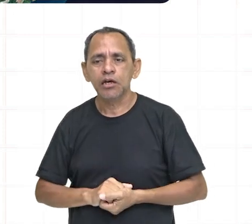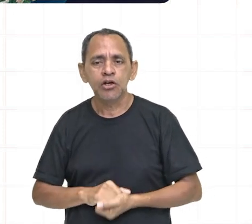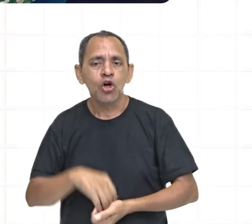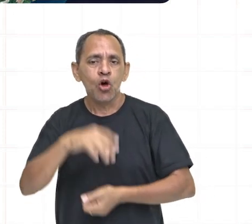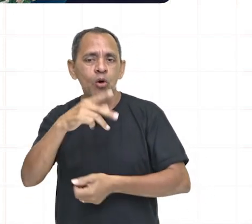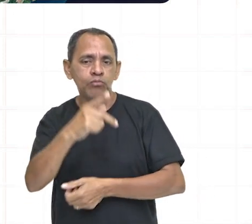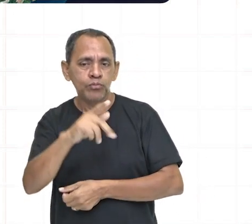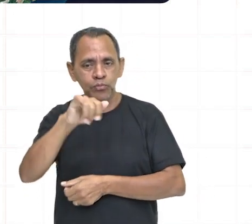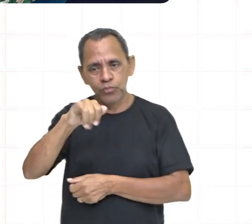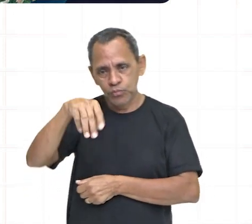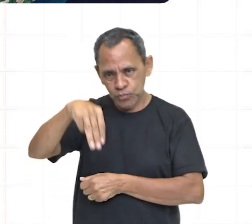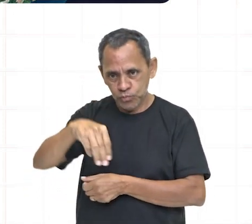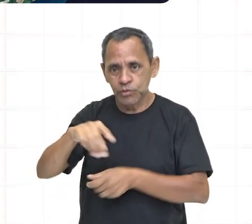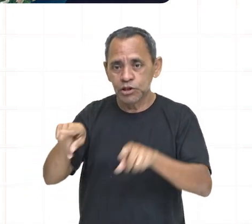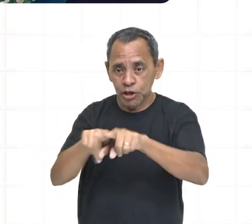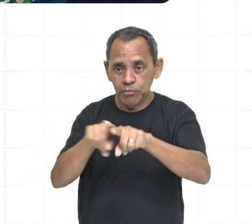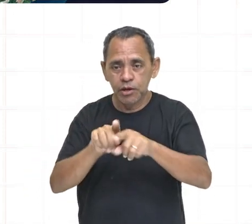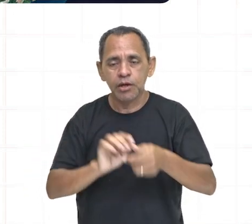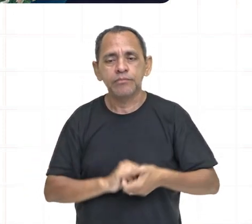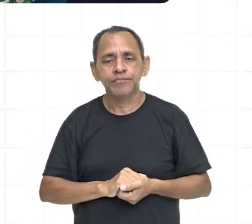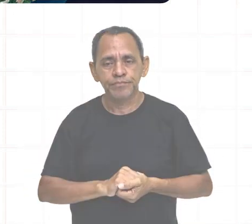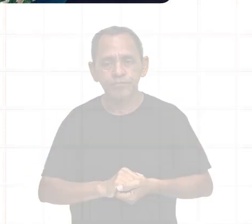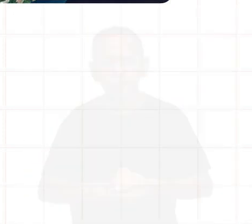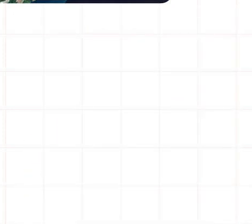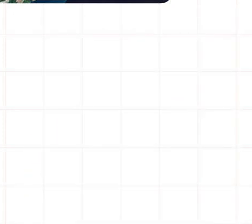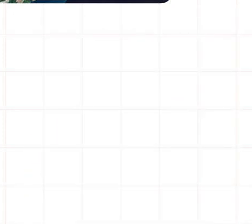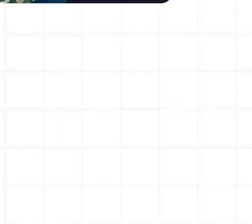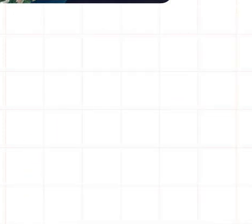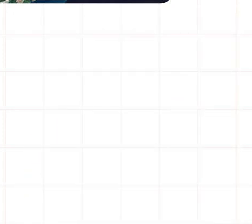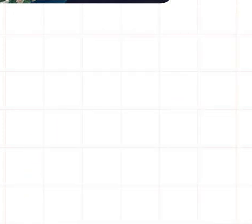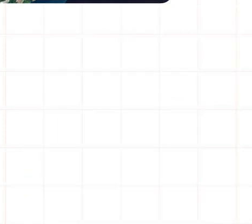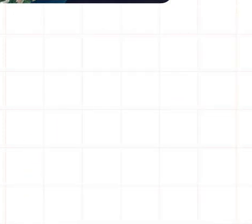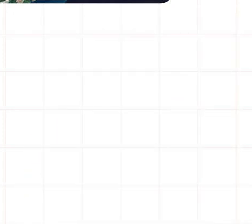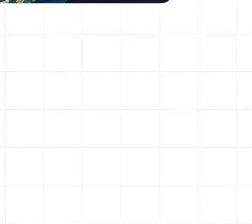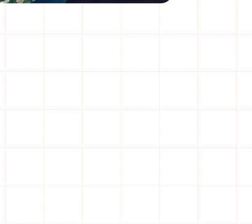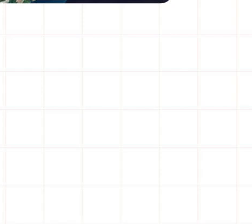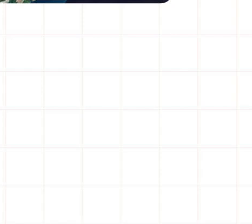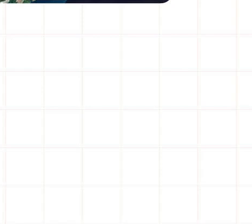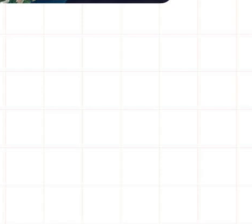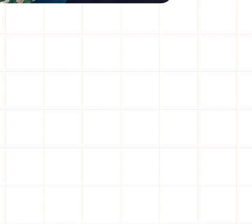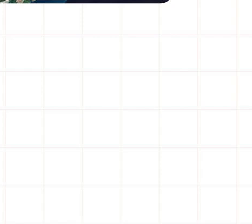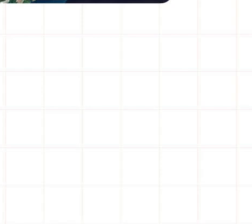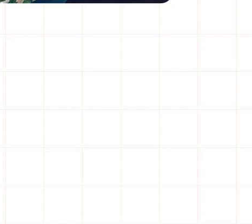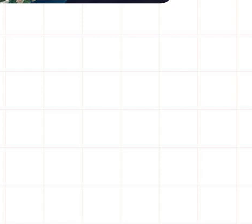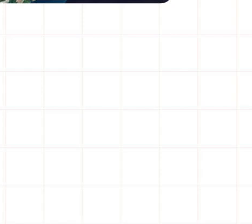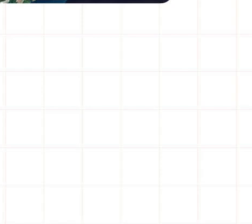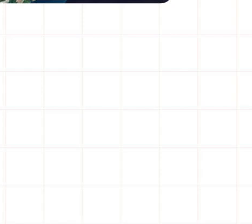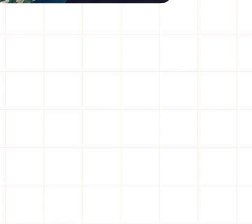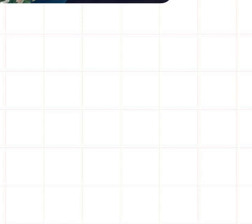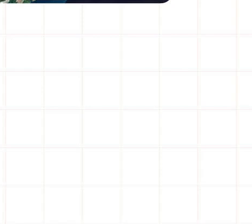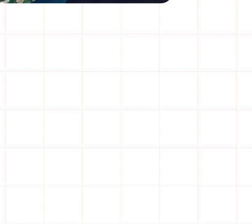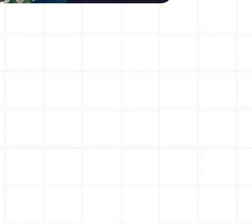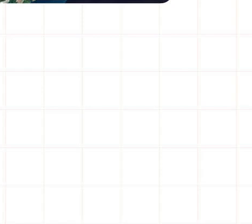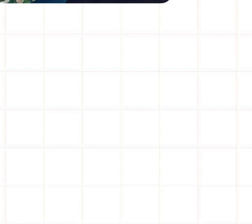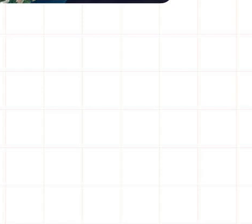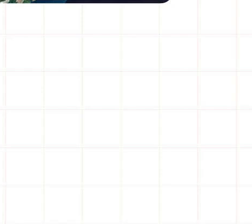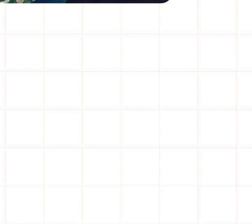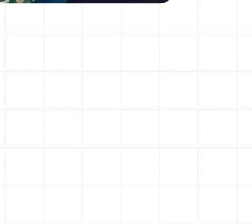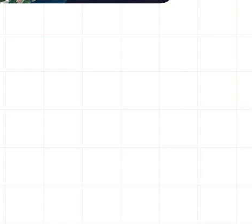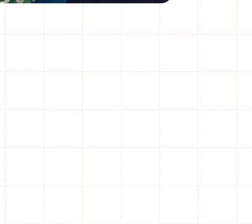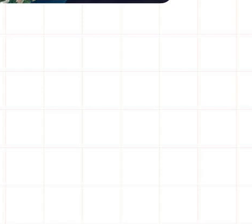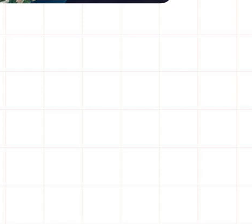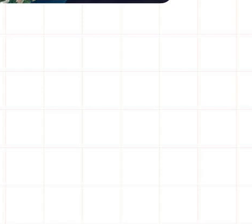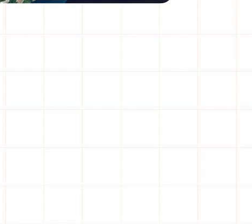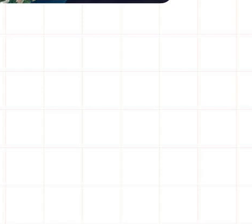bem? Neste caso específico, é o distrito industrial de Manaus, ali próximo de um residencial